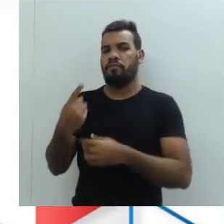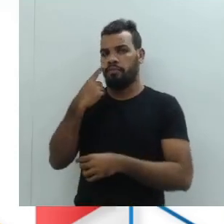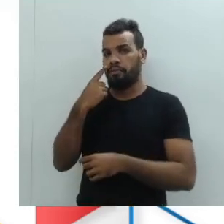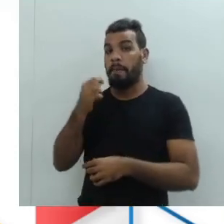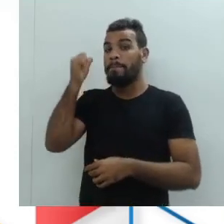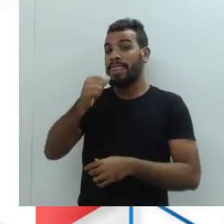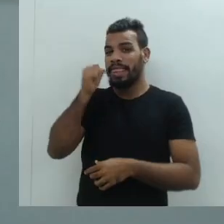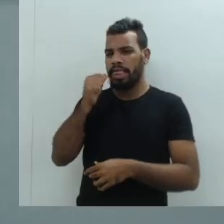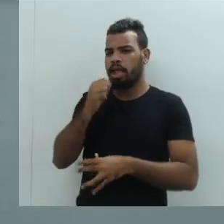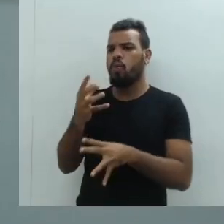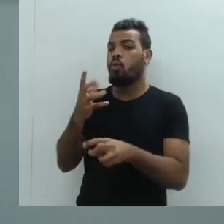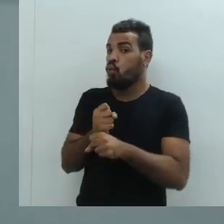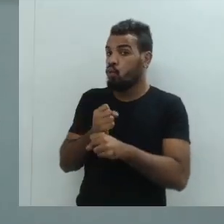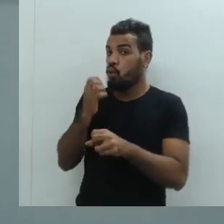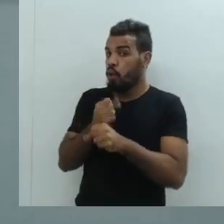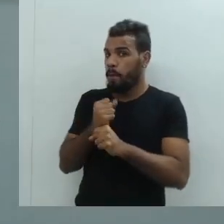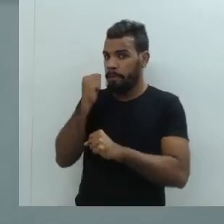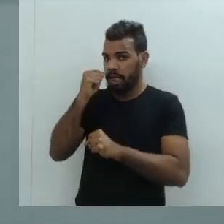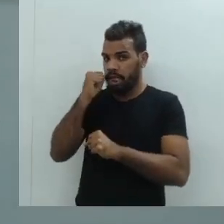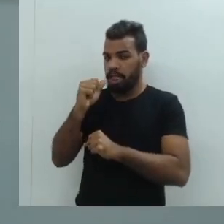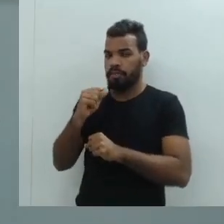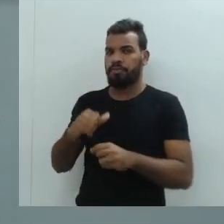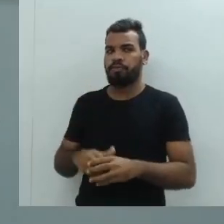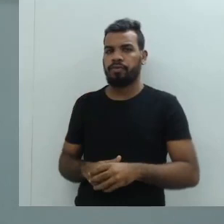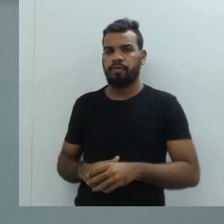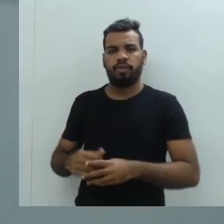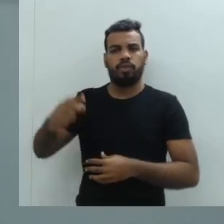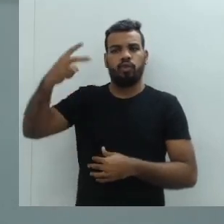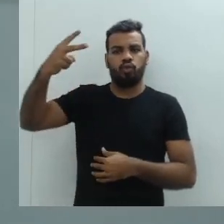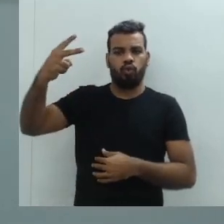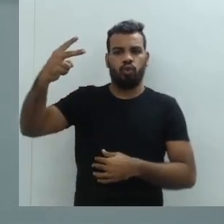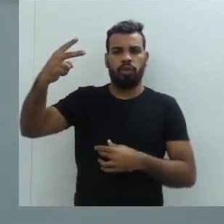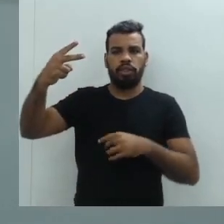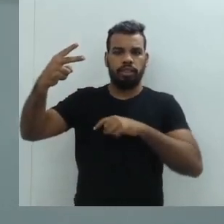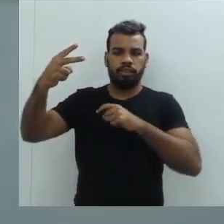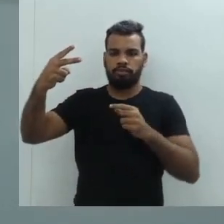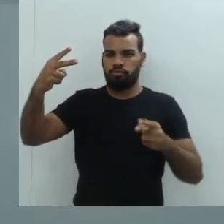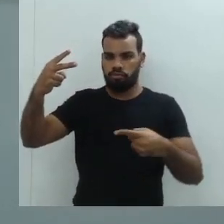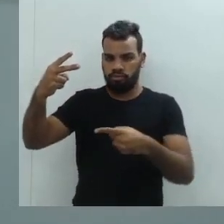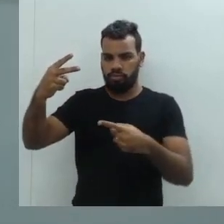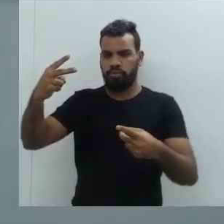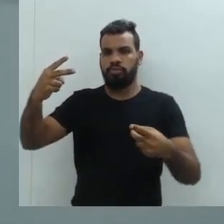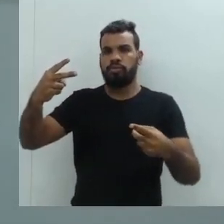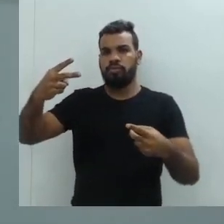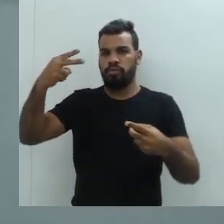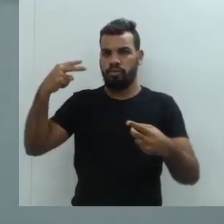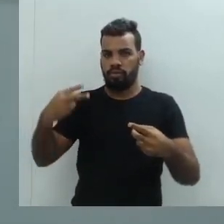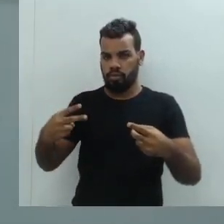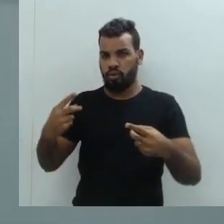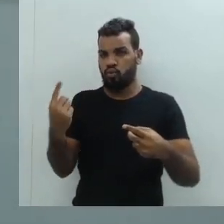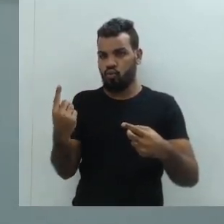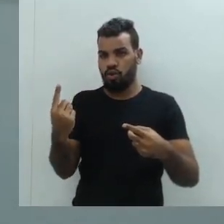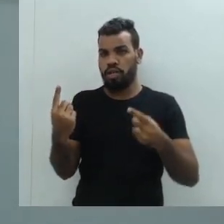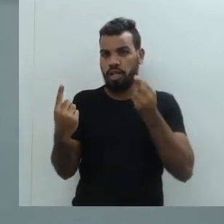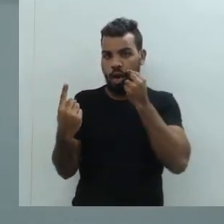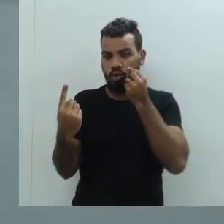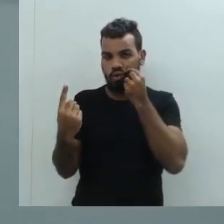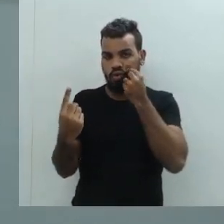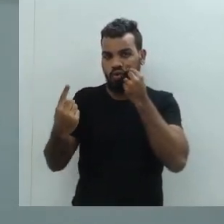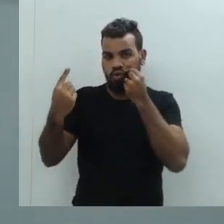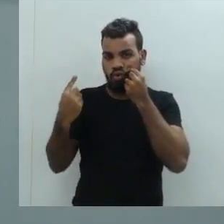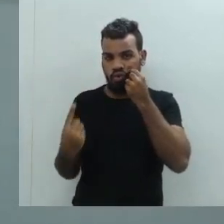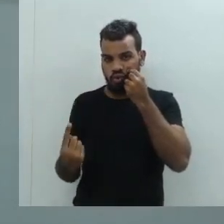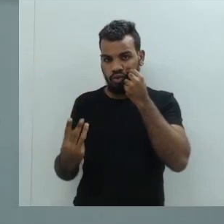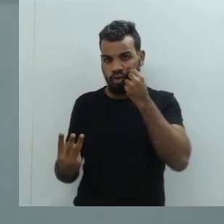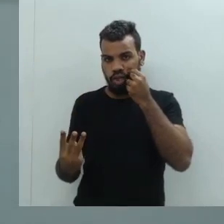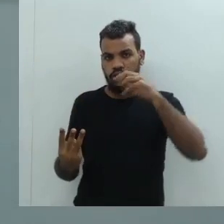quantas meninas? Então você tem aí 2 do Santa Cruz, mais 1 do Náutico e mais 3